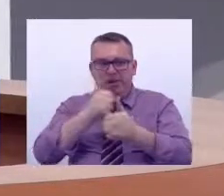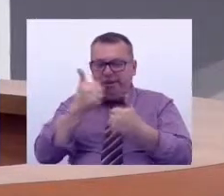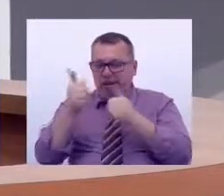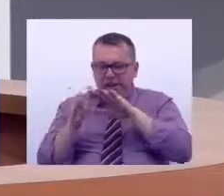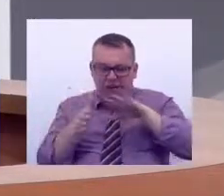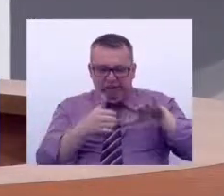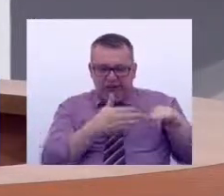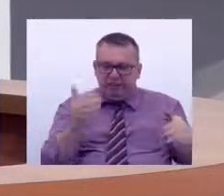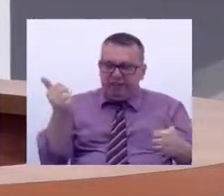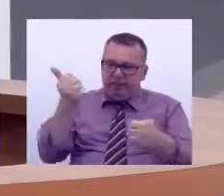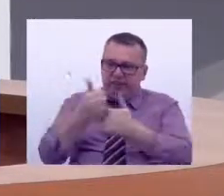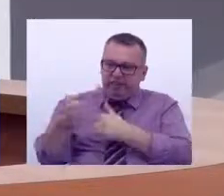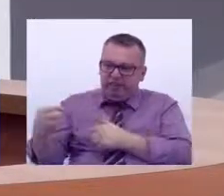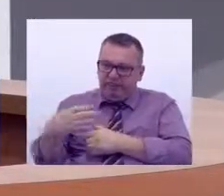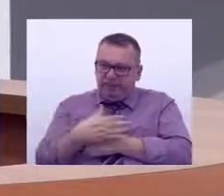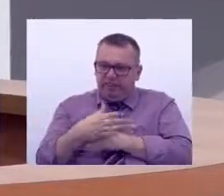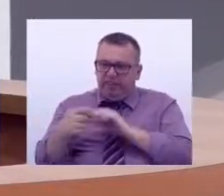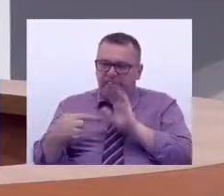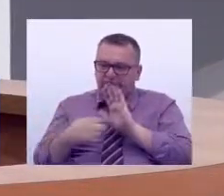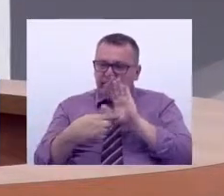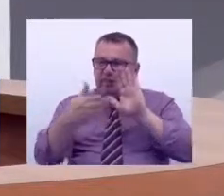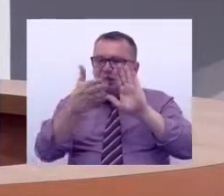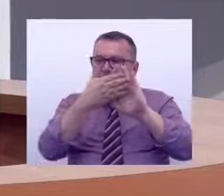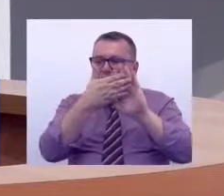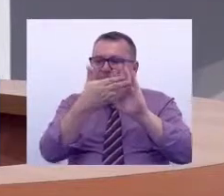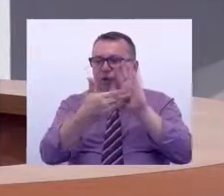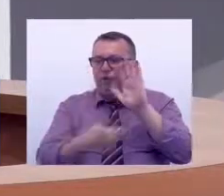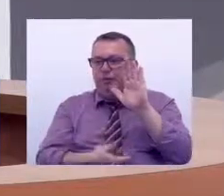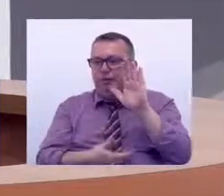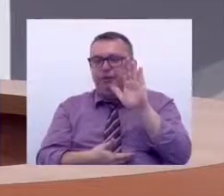hospital, apresenta um planejamento.